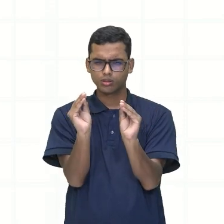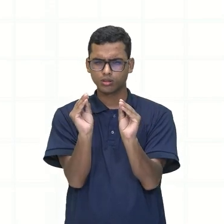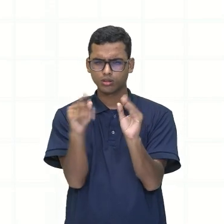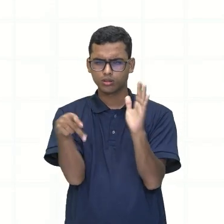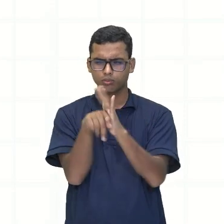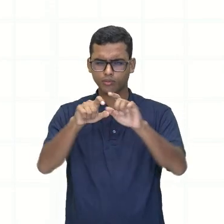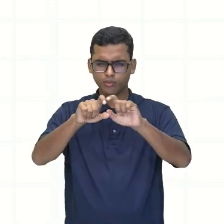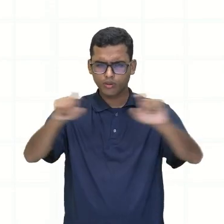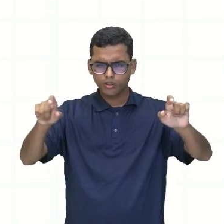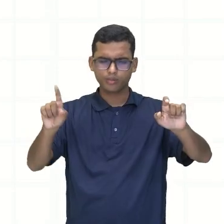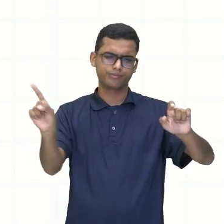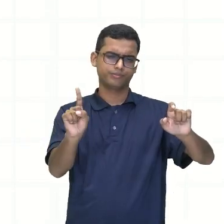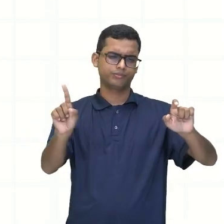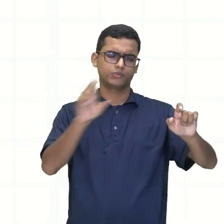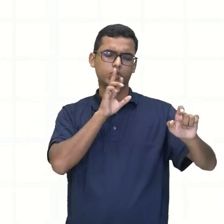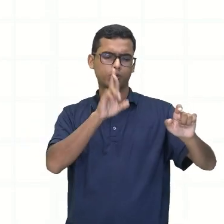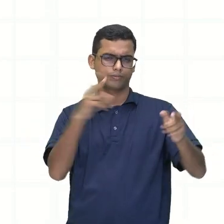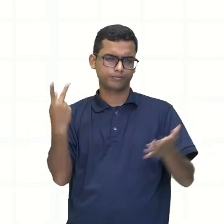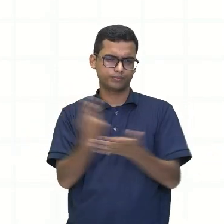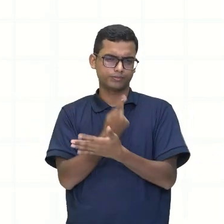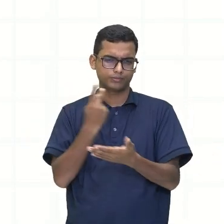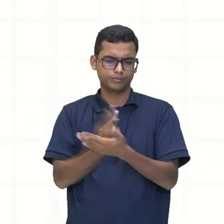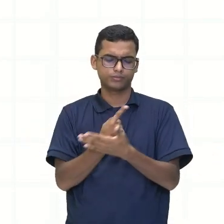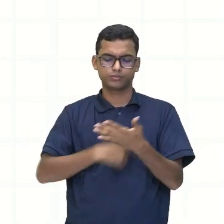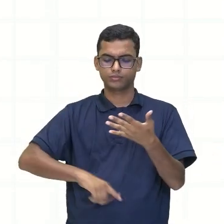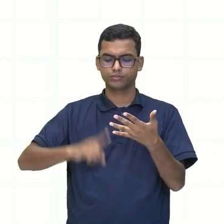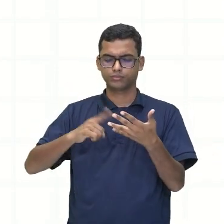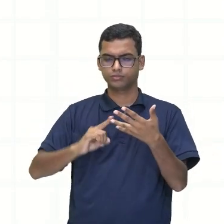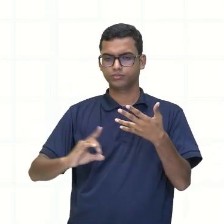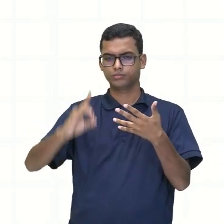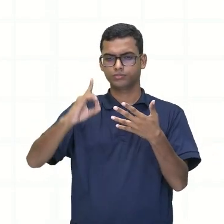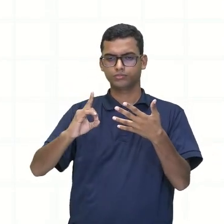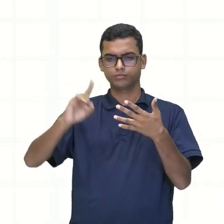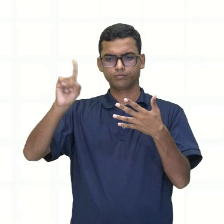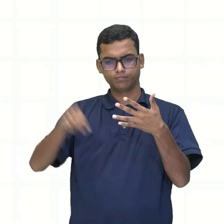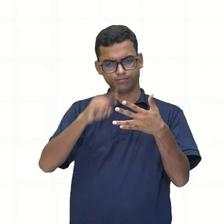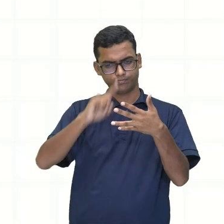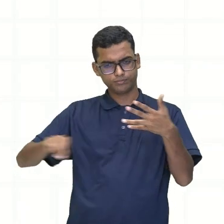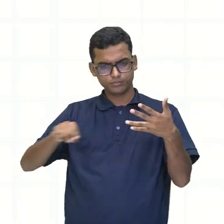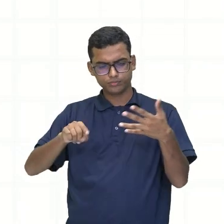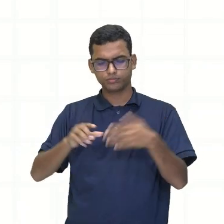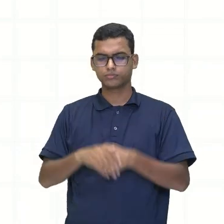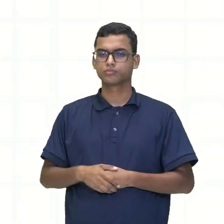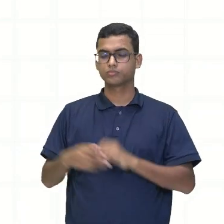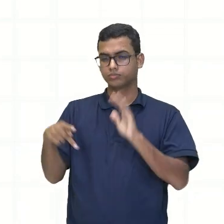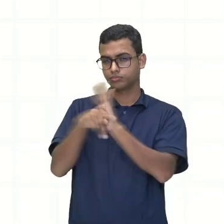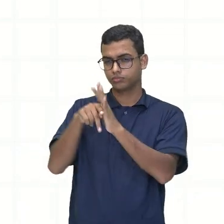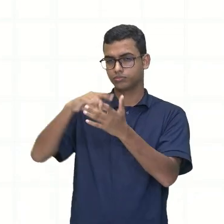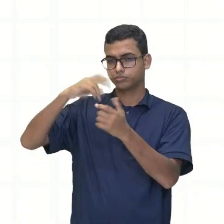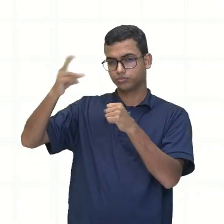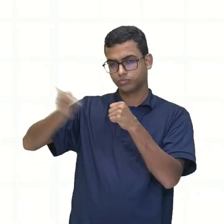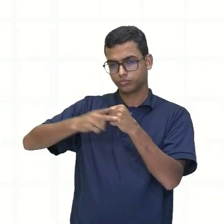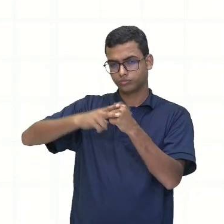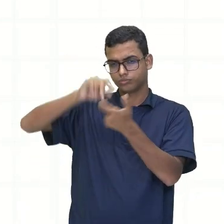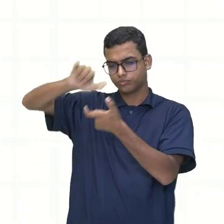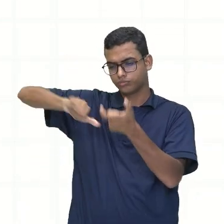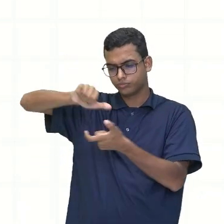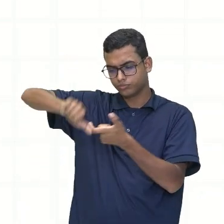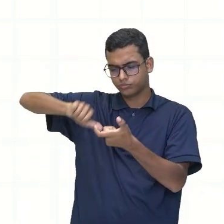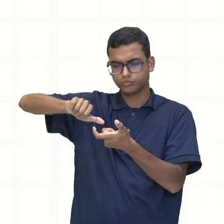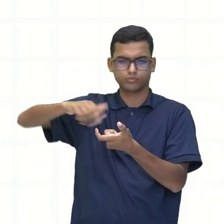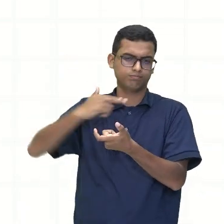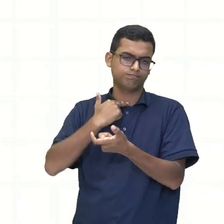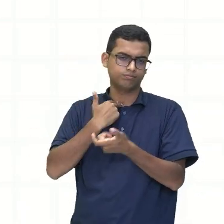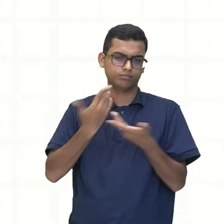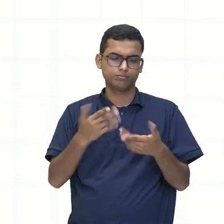porque na pergunta eu não posso conjugar o verbo. Daí a resposta